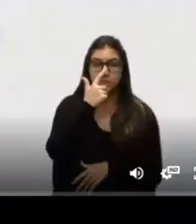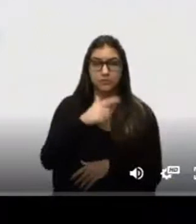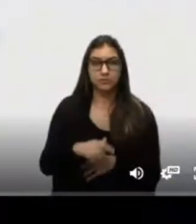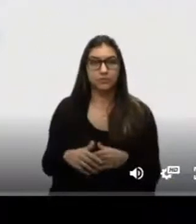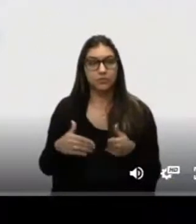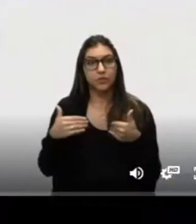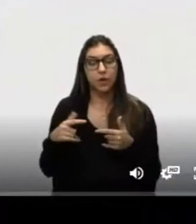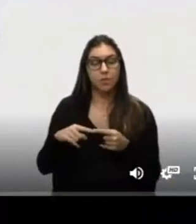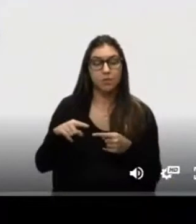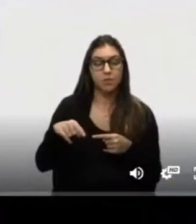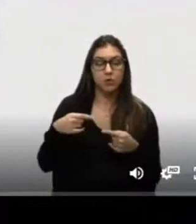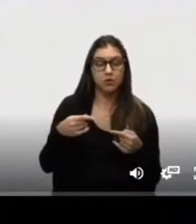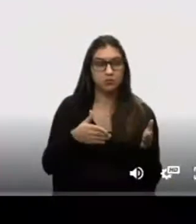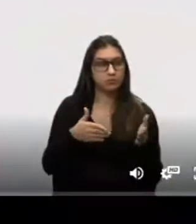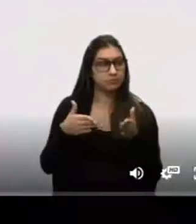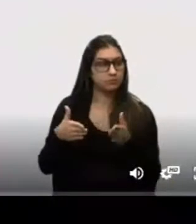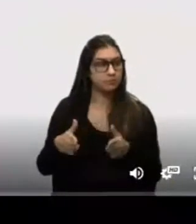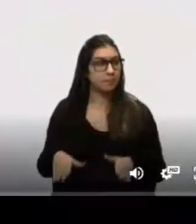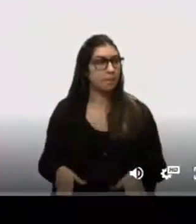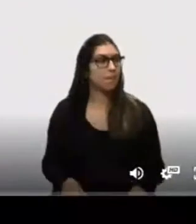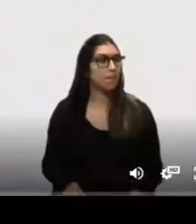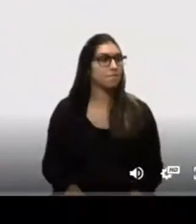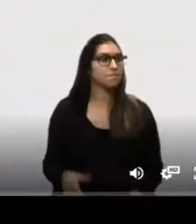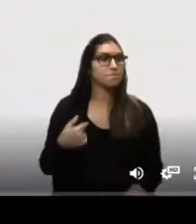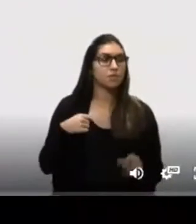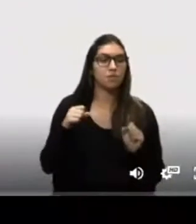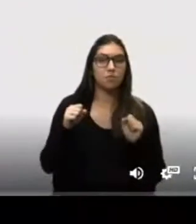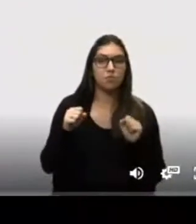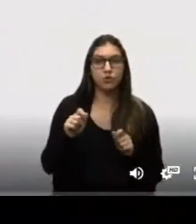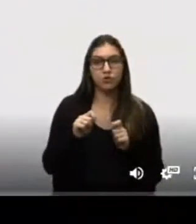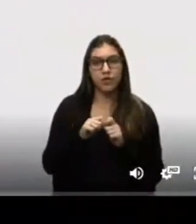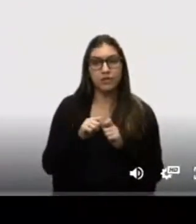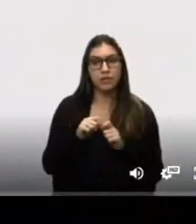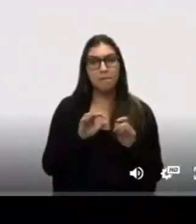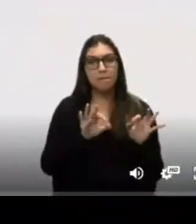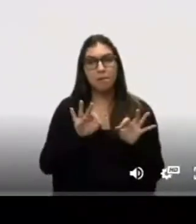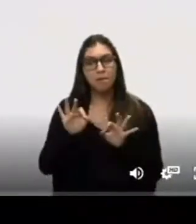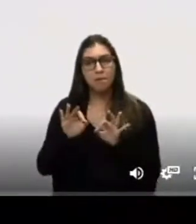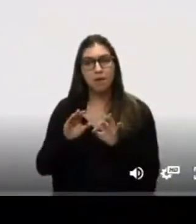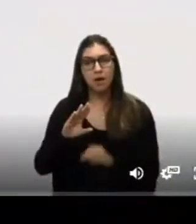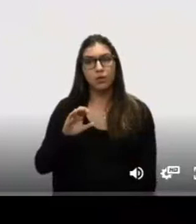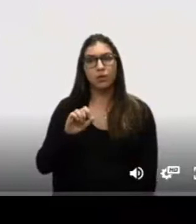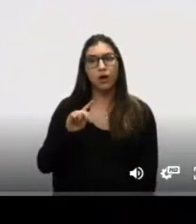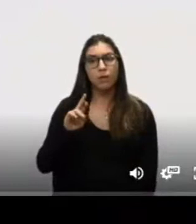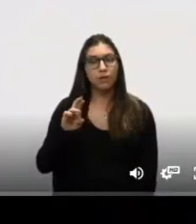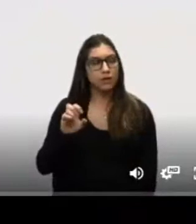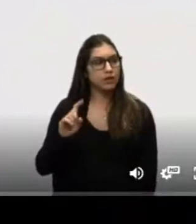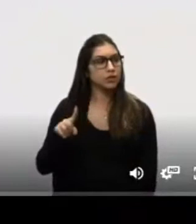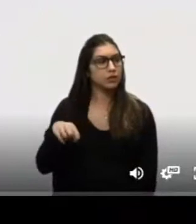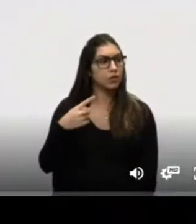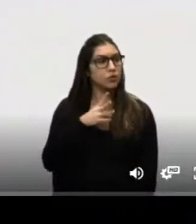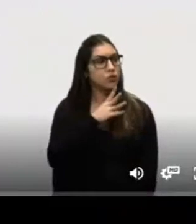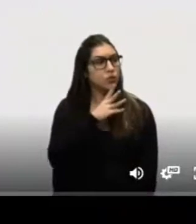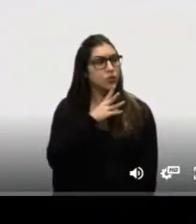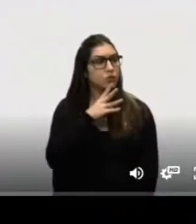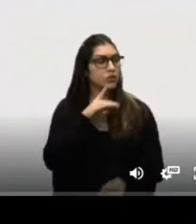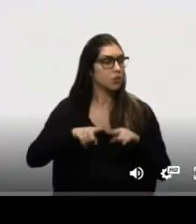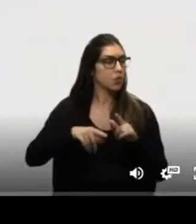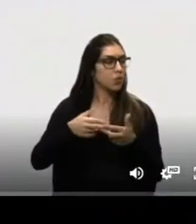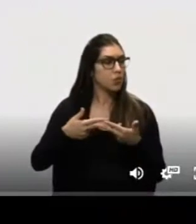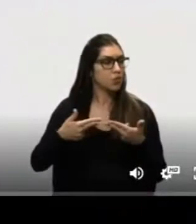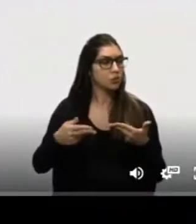próximos procedimentos. Então, após fazer então o preparo dos capilares e após conhecer o equipamento e todos